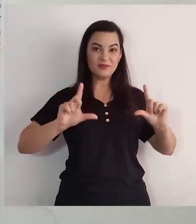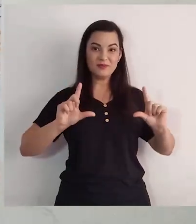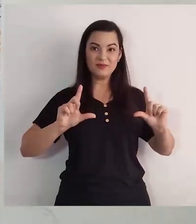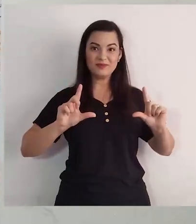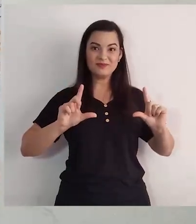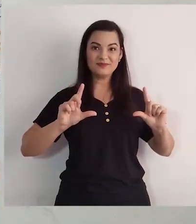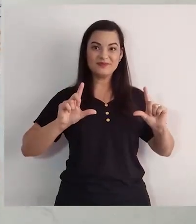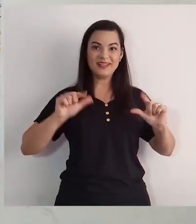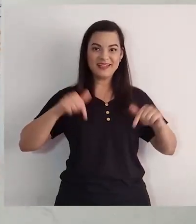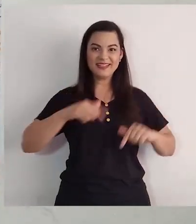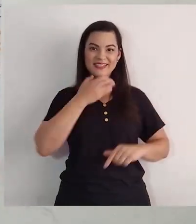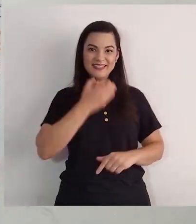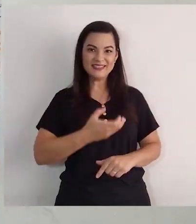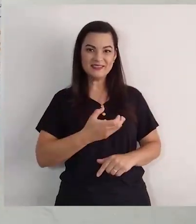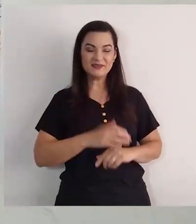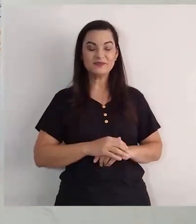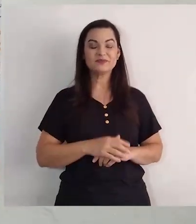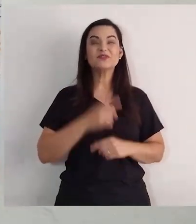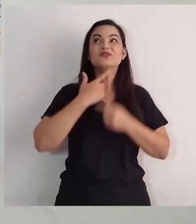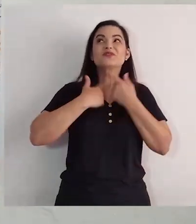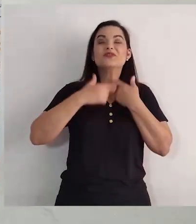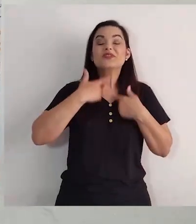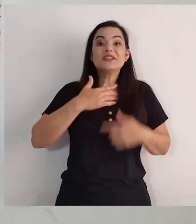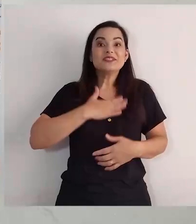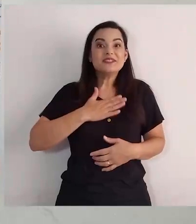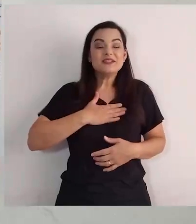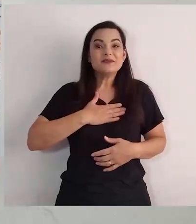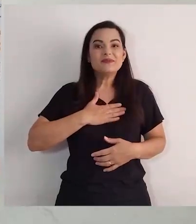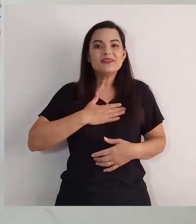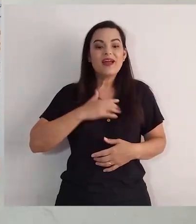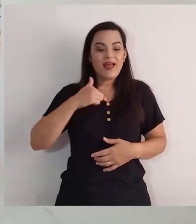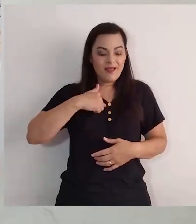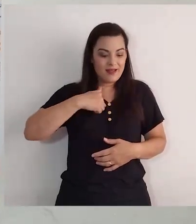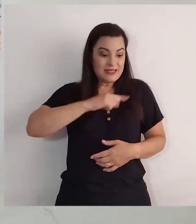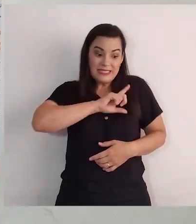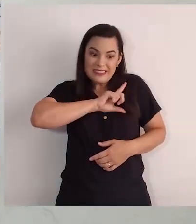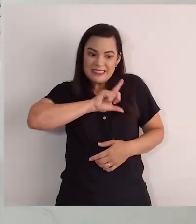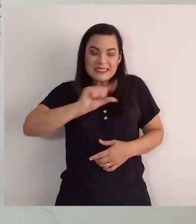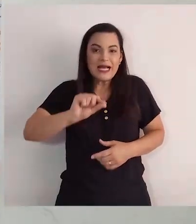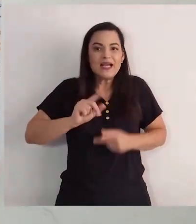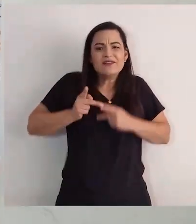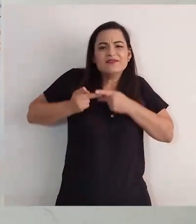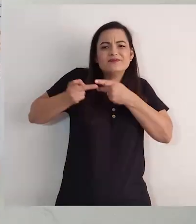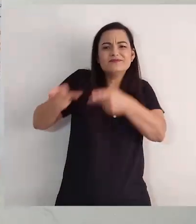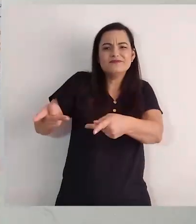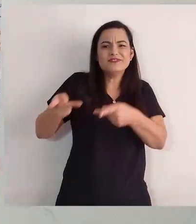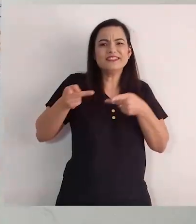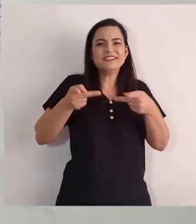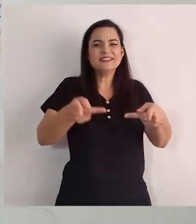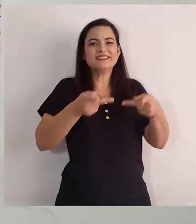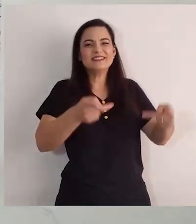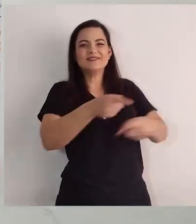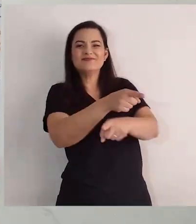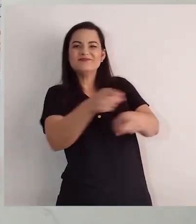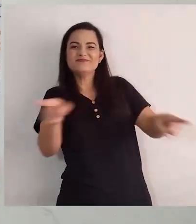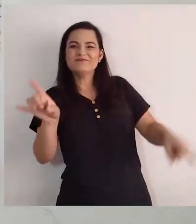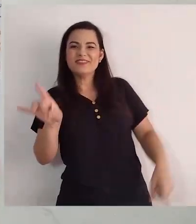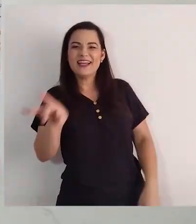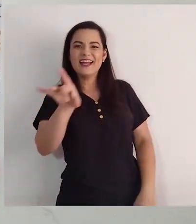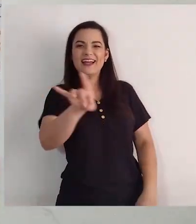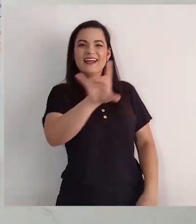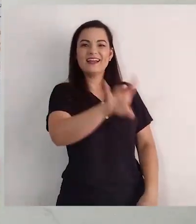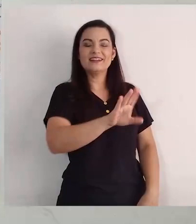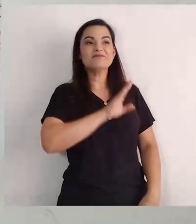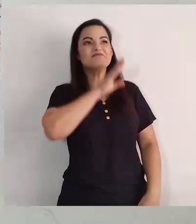sair daqui agora e visitar cada um de vocês. É estar em cada